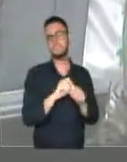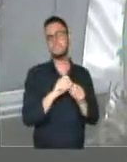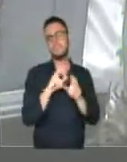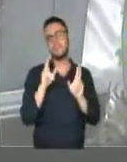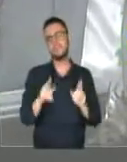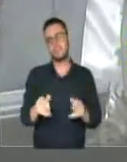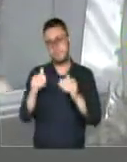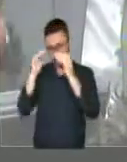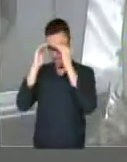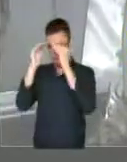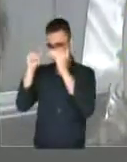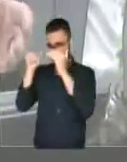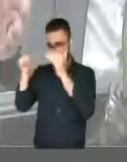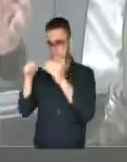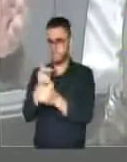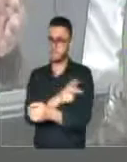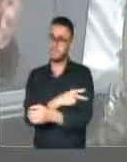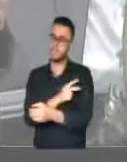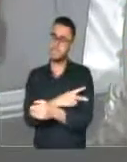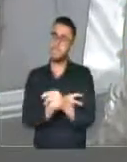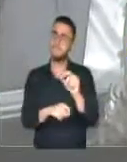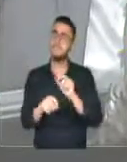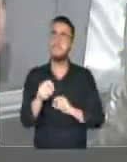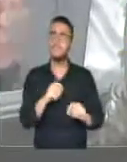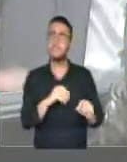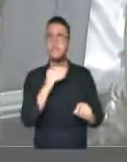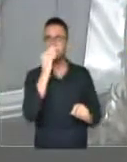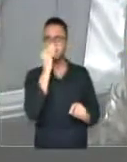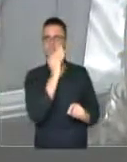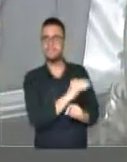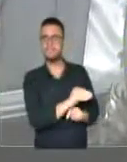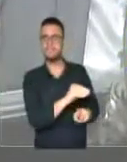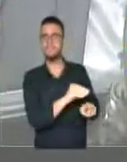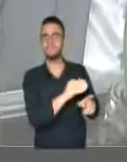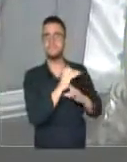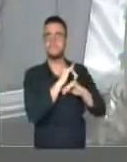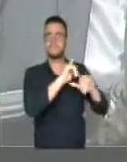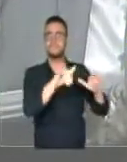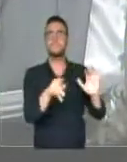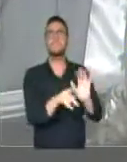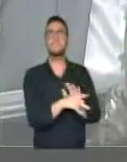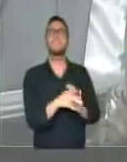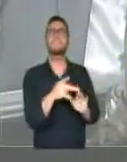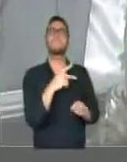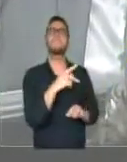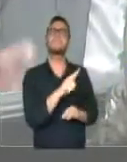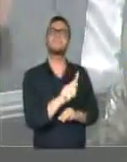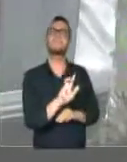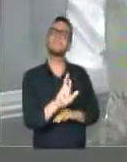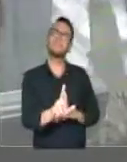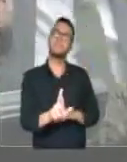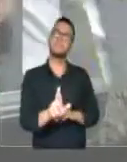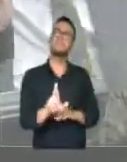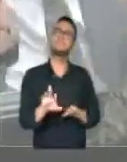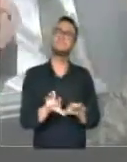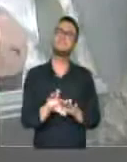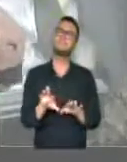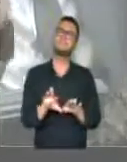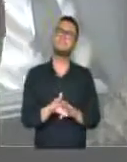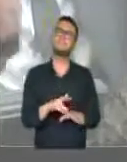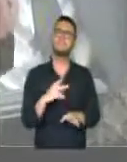manda, ou seja, ignorem a denúncia da Procuradoria-Geral da República e a